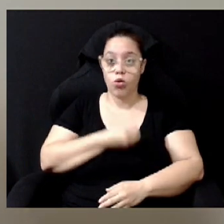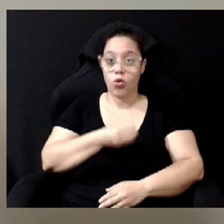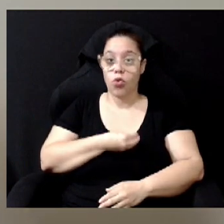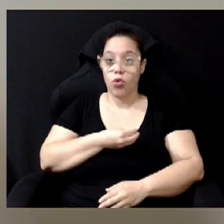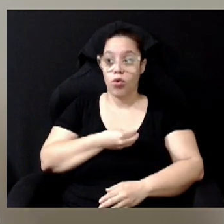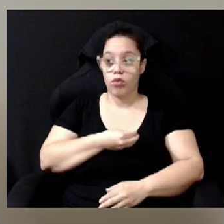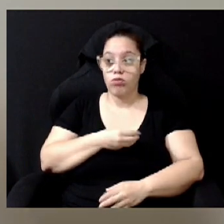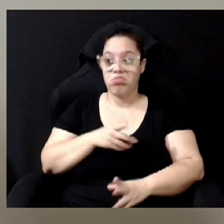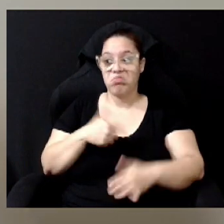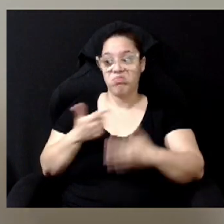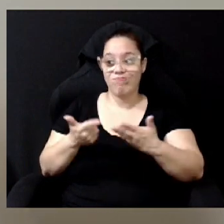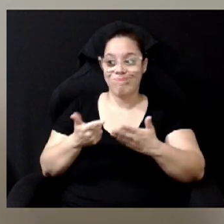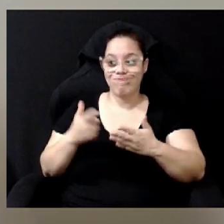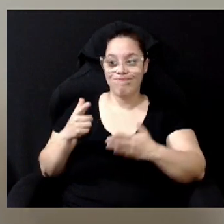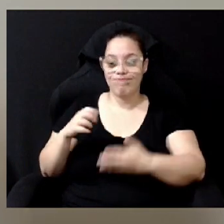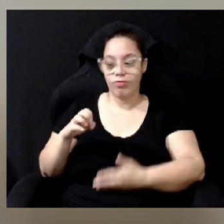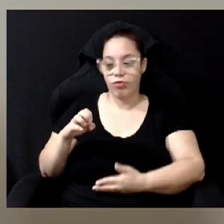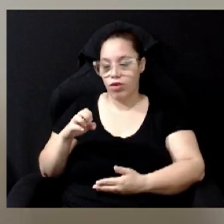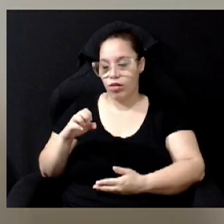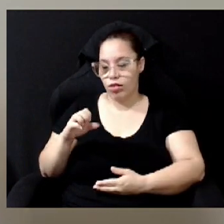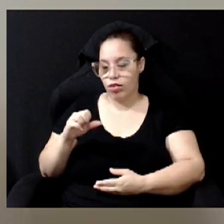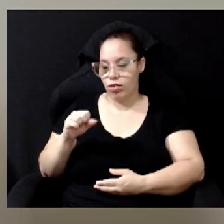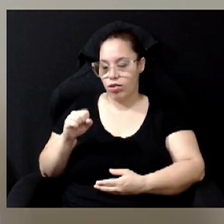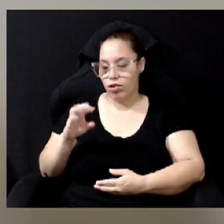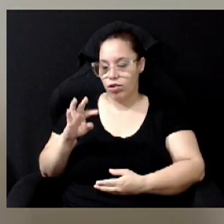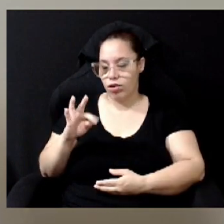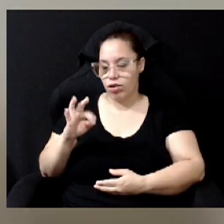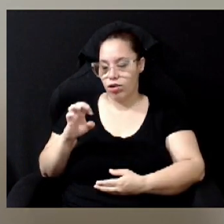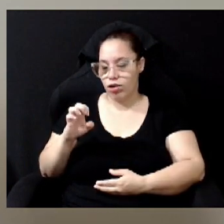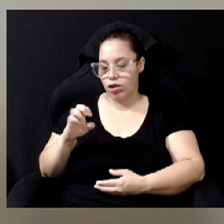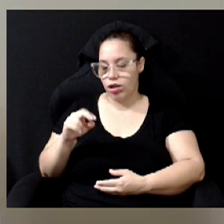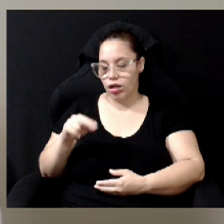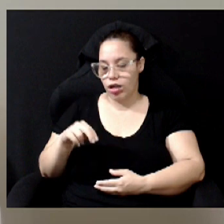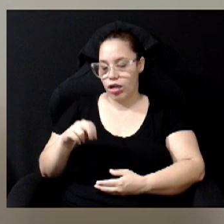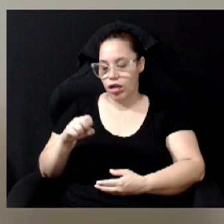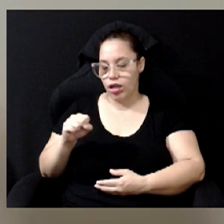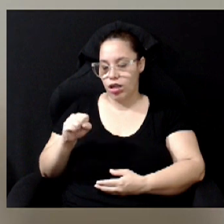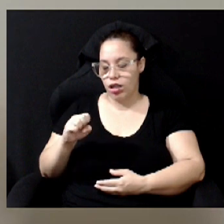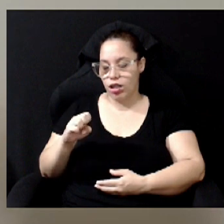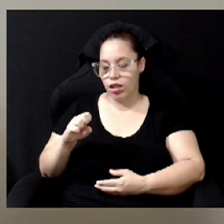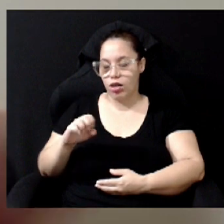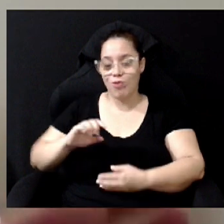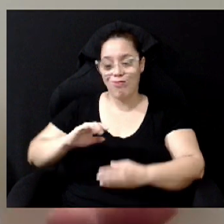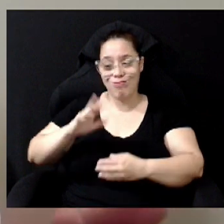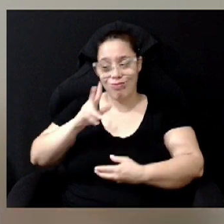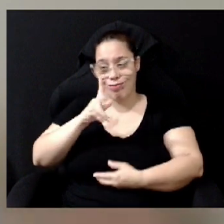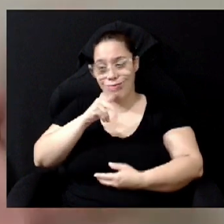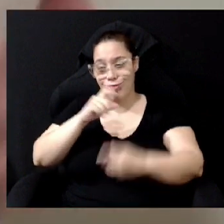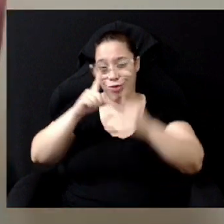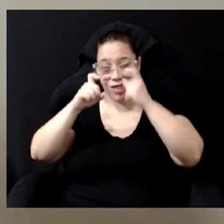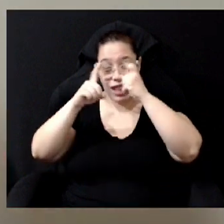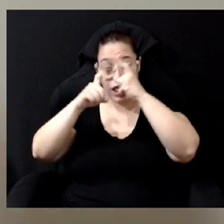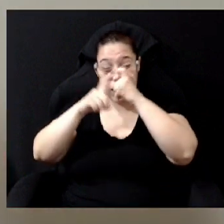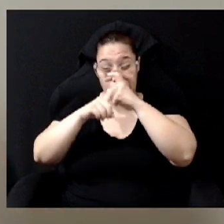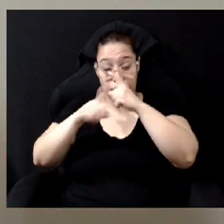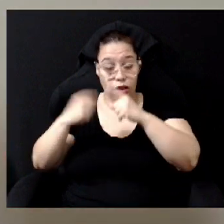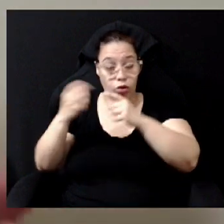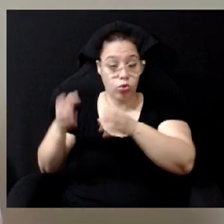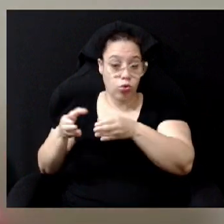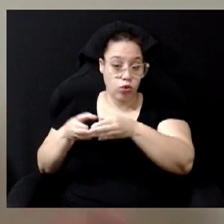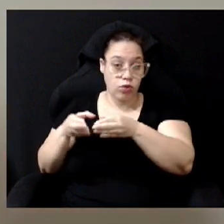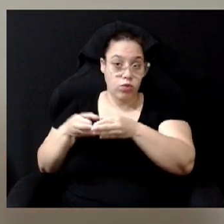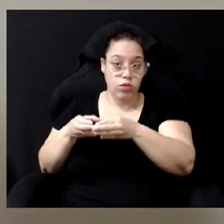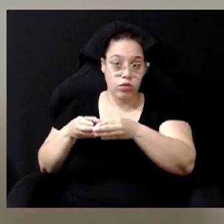de estenose congênita, ela pode ir piorando progressivamente ao longo da vida. Então, mas é um outro grupo. O grupo de